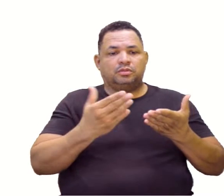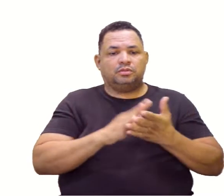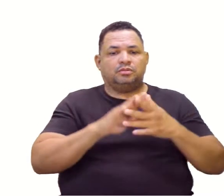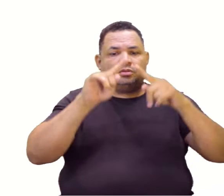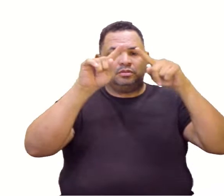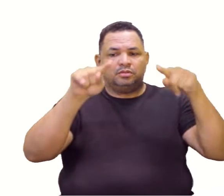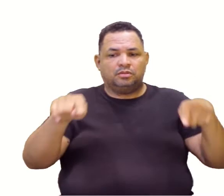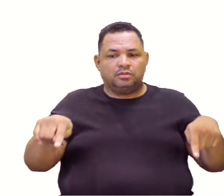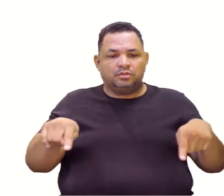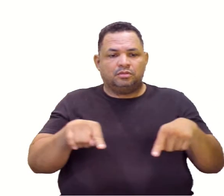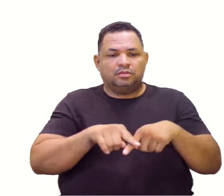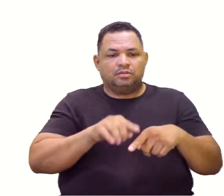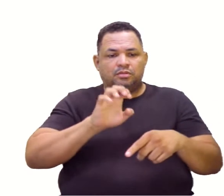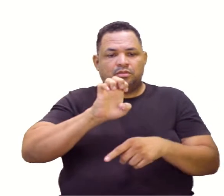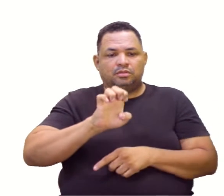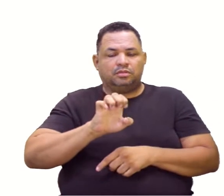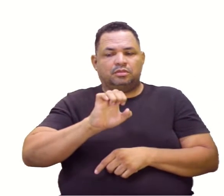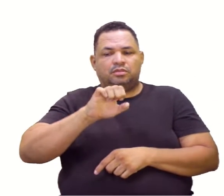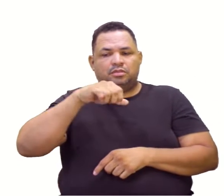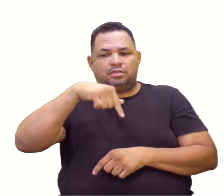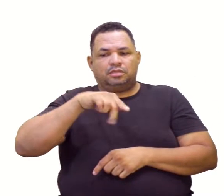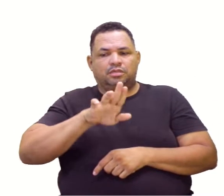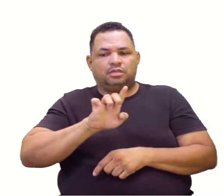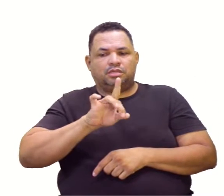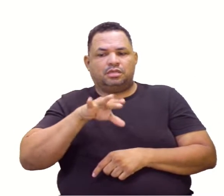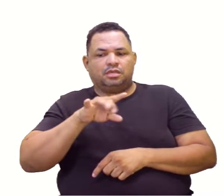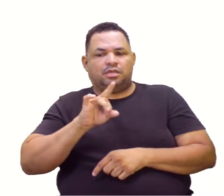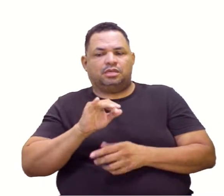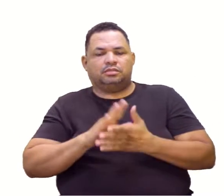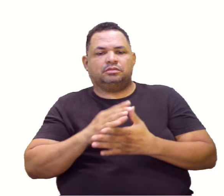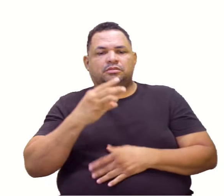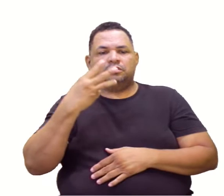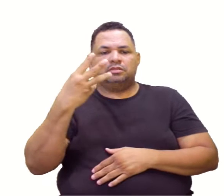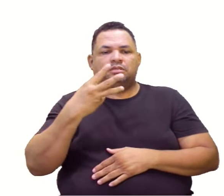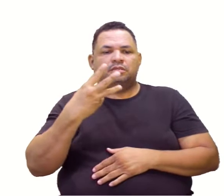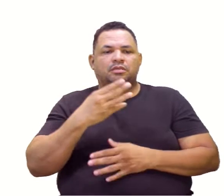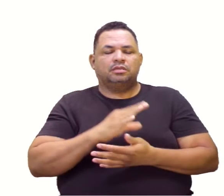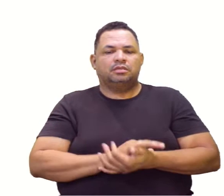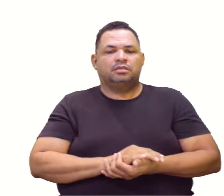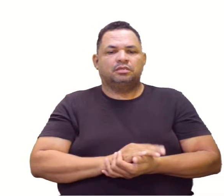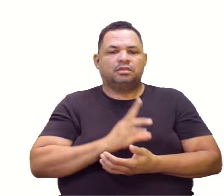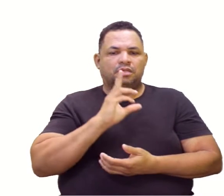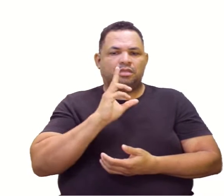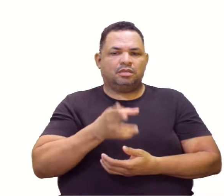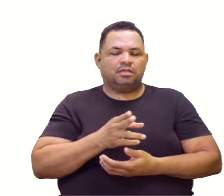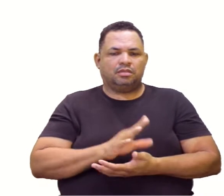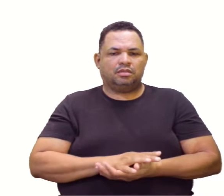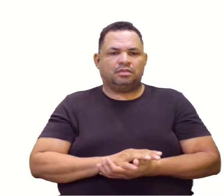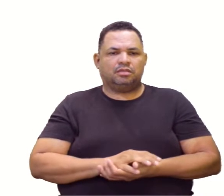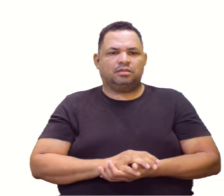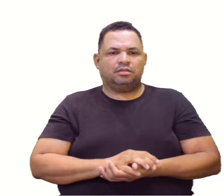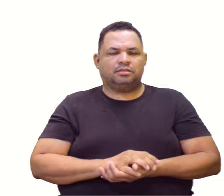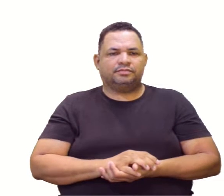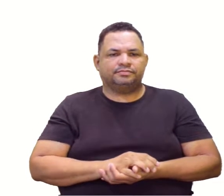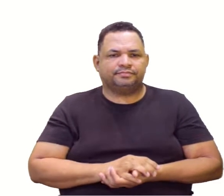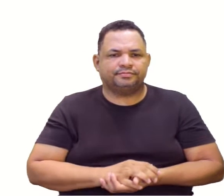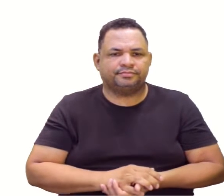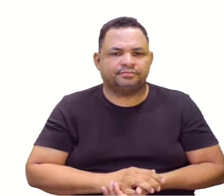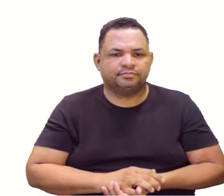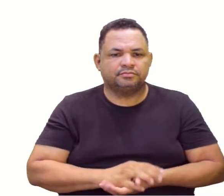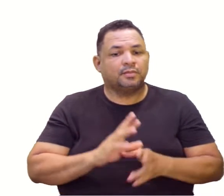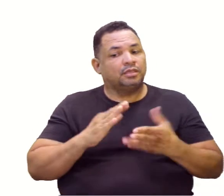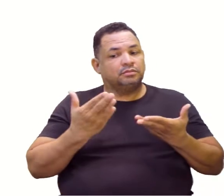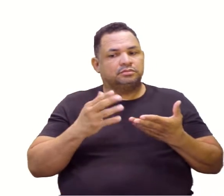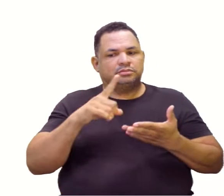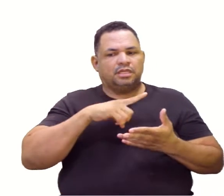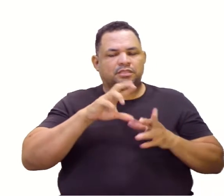que o triângulo é equilátero, que os 3 lados são iguais. Já vamos ver. Já? Então, beleza. Disser que é isósceles, disser que é escaleno,